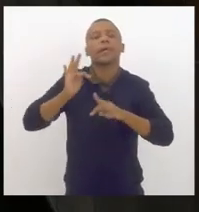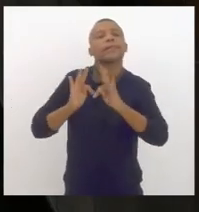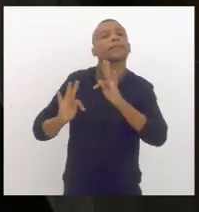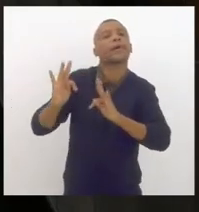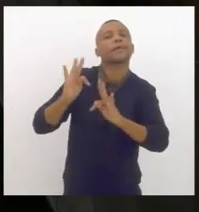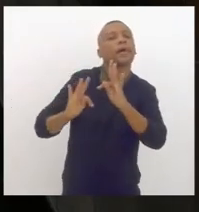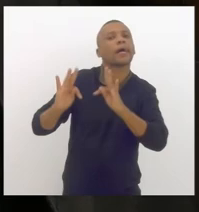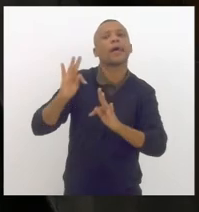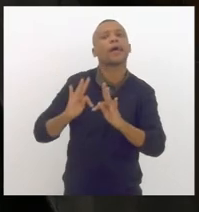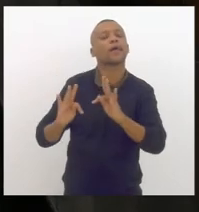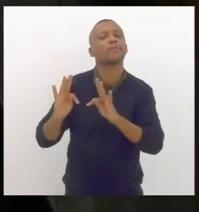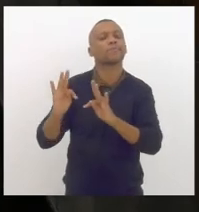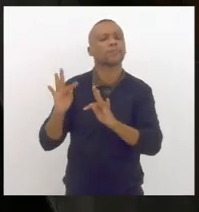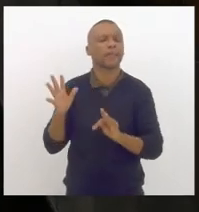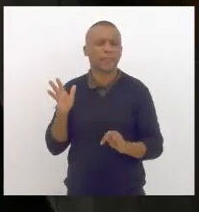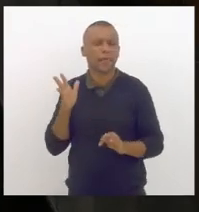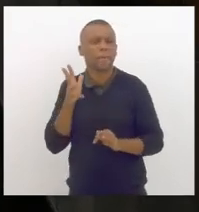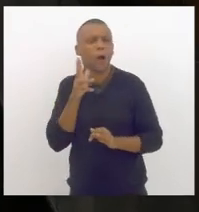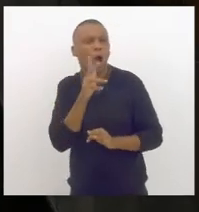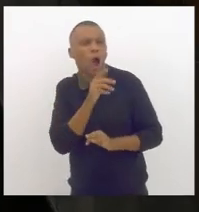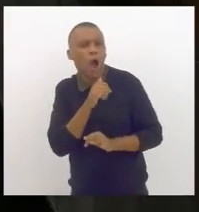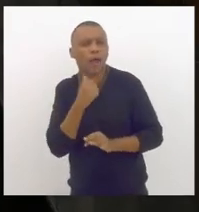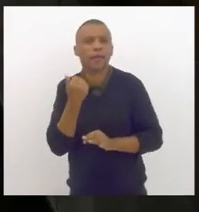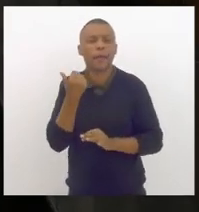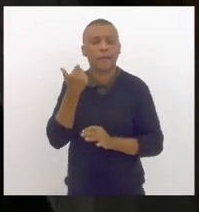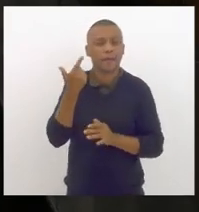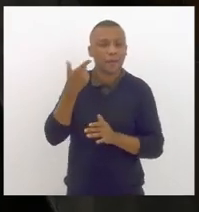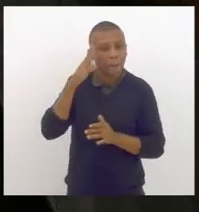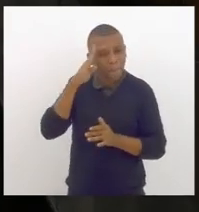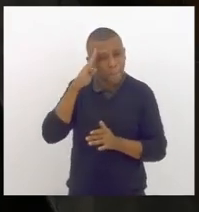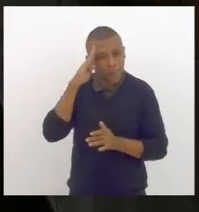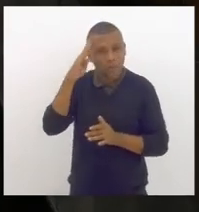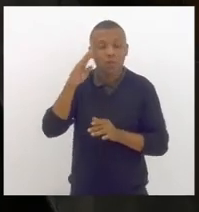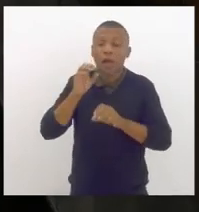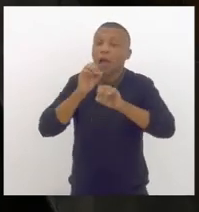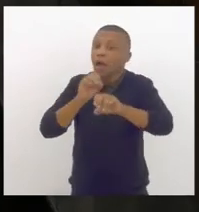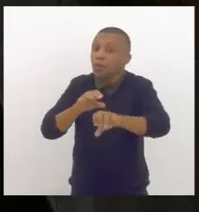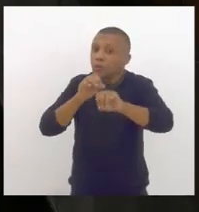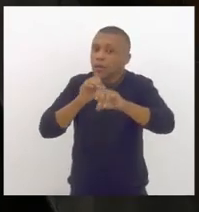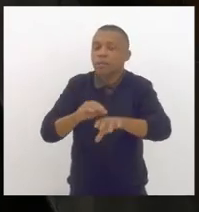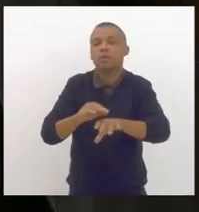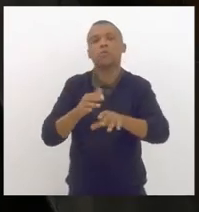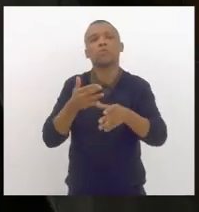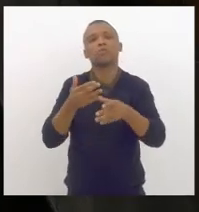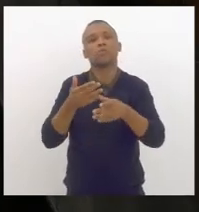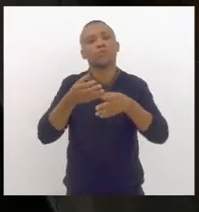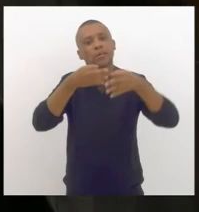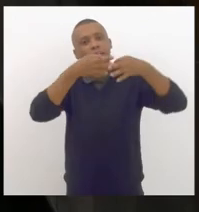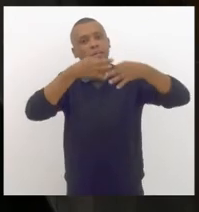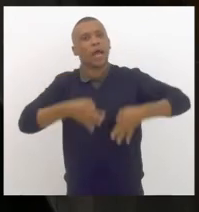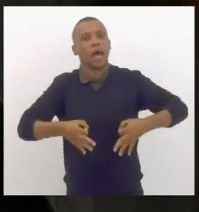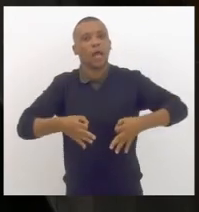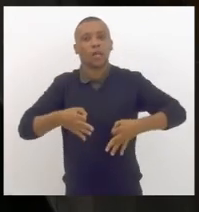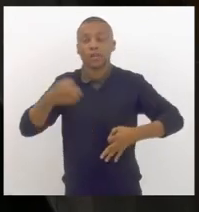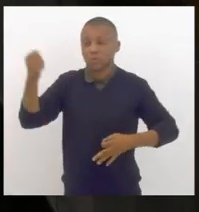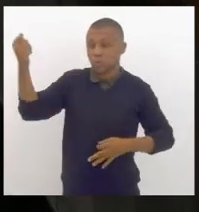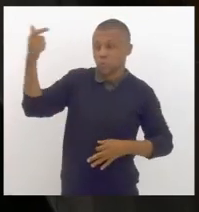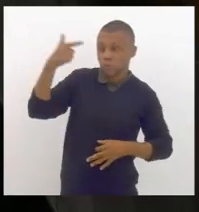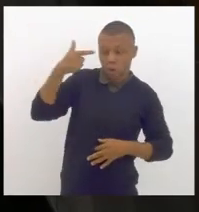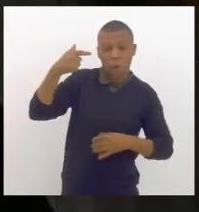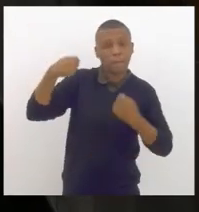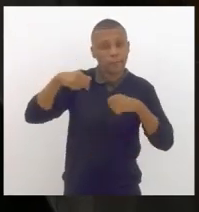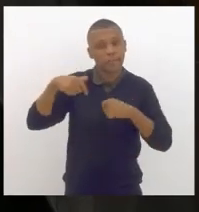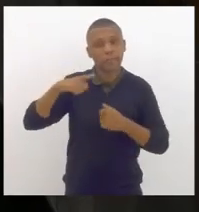envolve, entre outras condicionantes, morar em habitação digna, que tenha luz do sol, que não seja úmida, que não seja insalubre. Então, tem